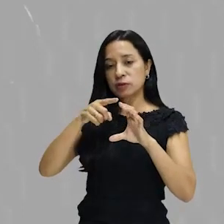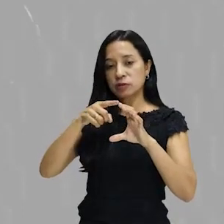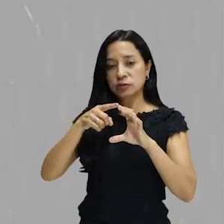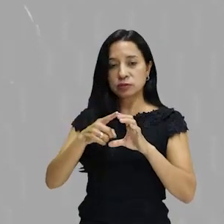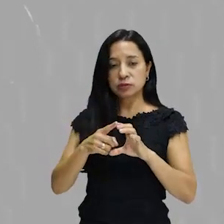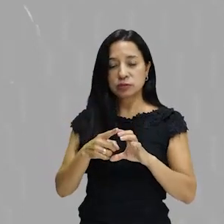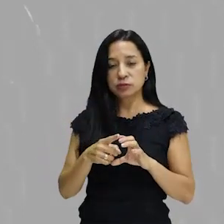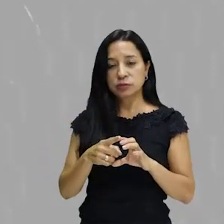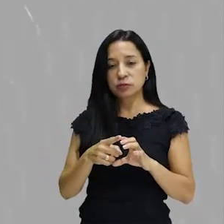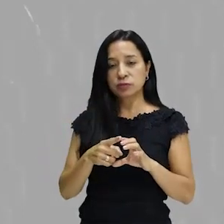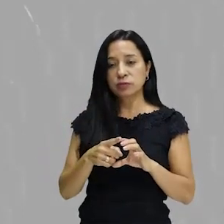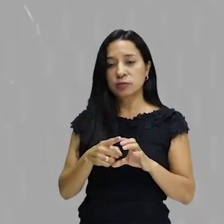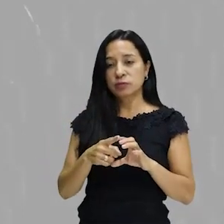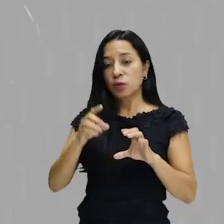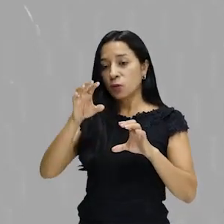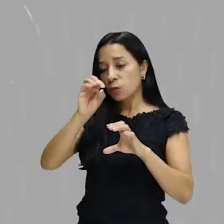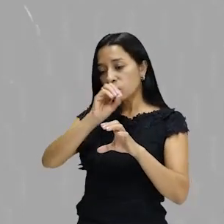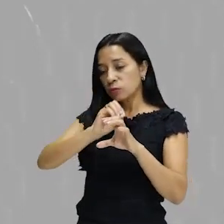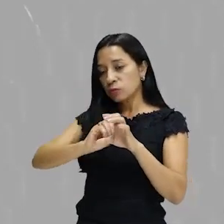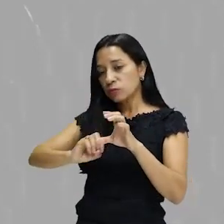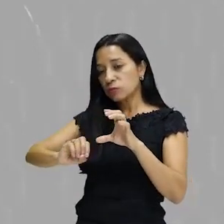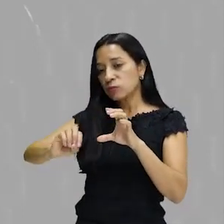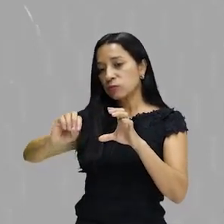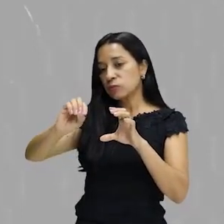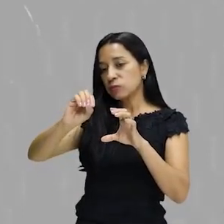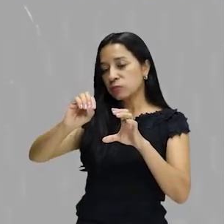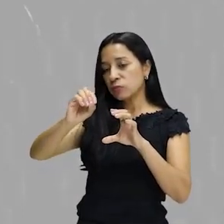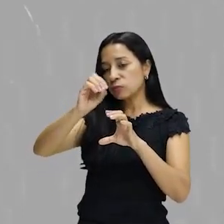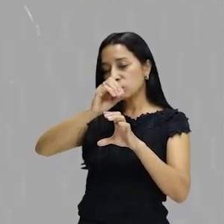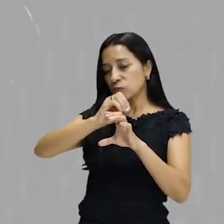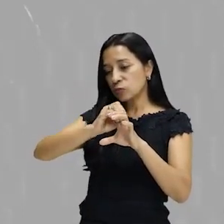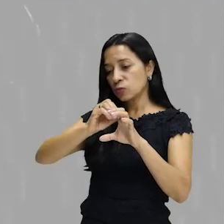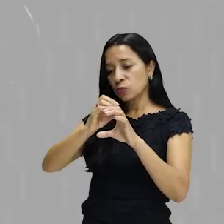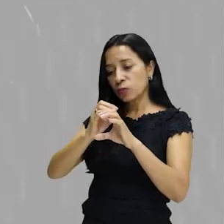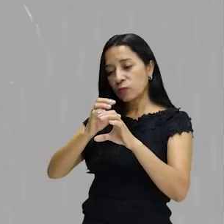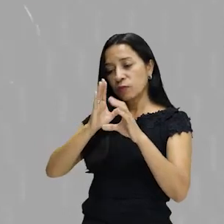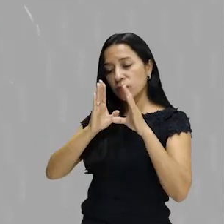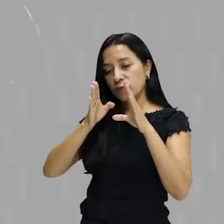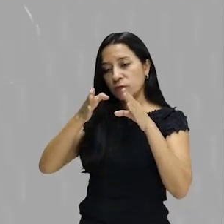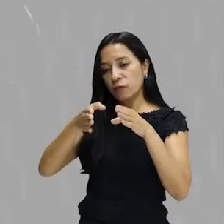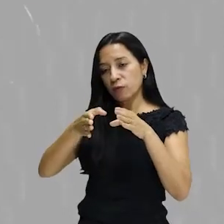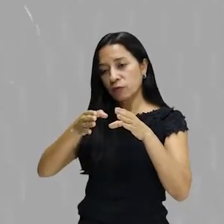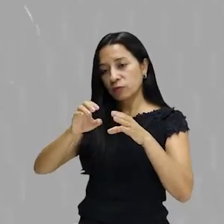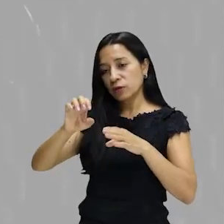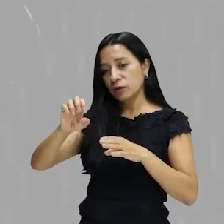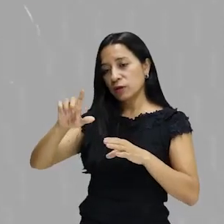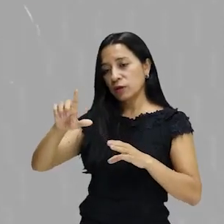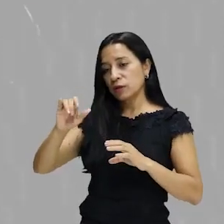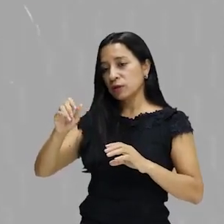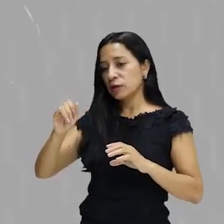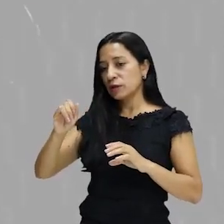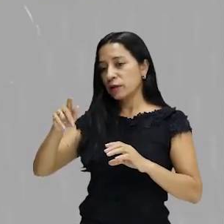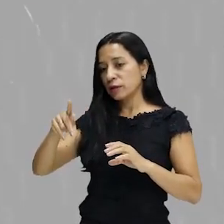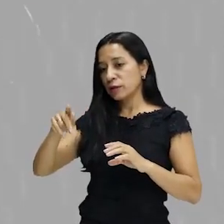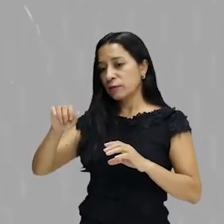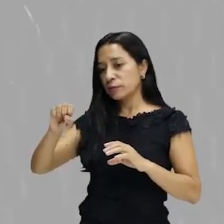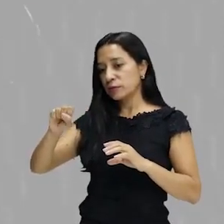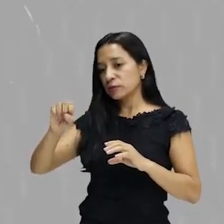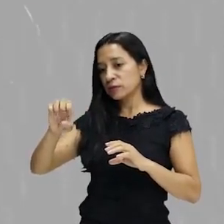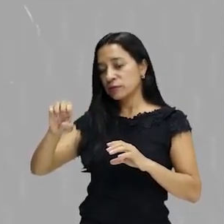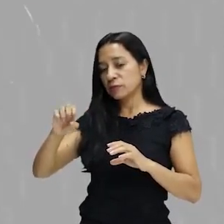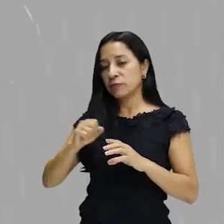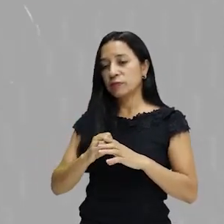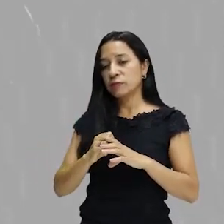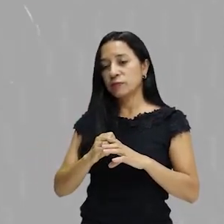corpo que está sendo orbitado ocupa um dos focos da elipse, certo? Se você não sabe o que é uma elipse, certo?